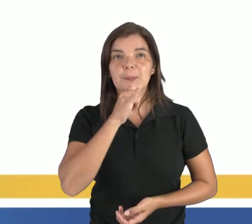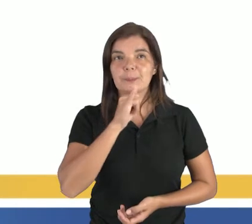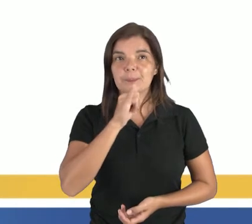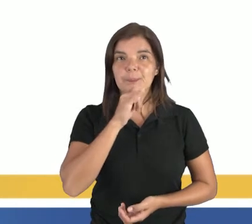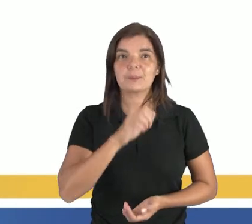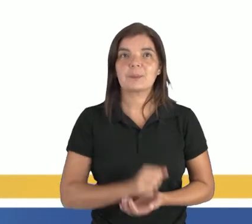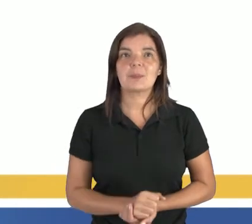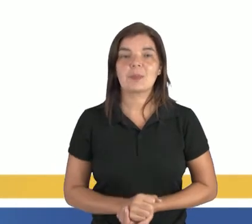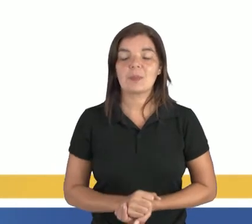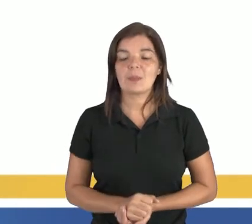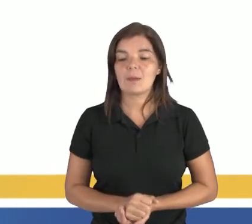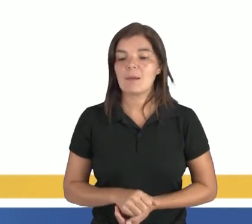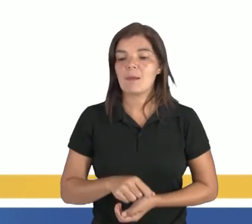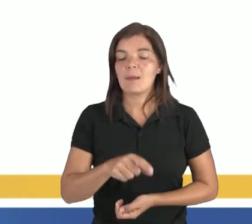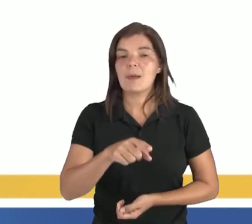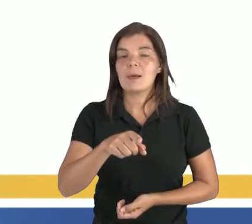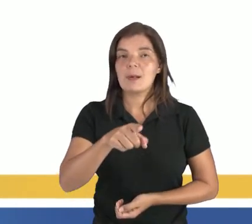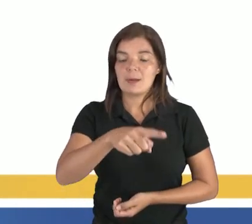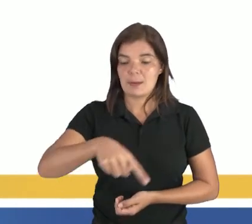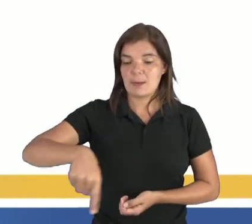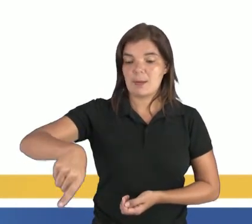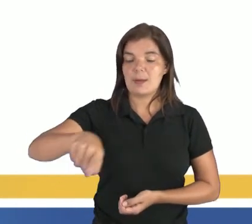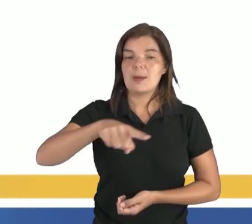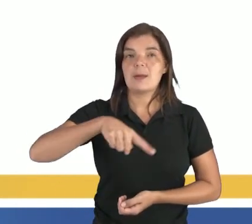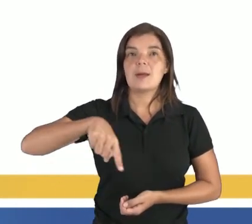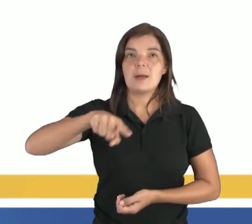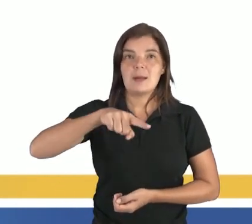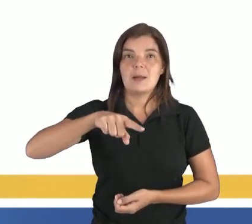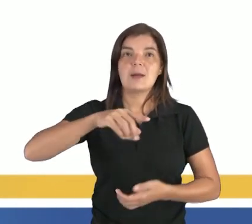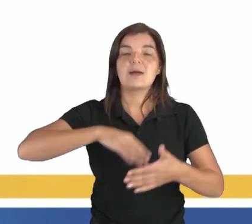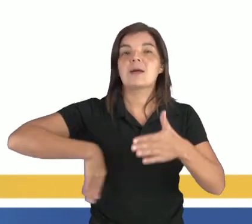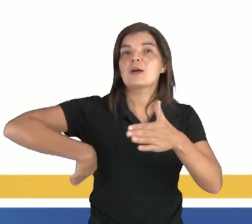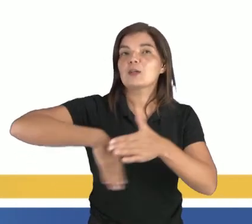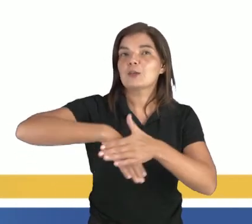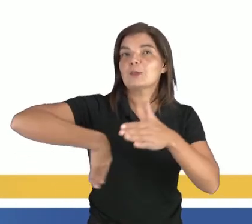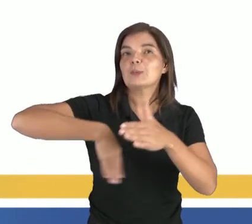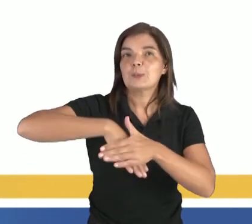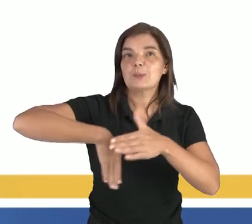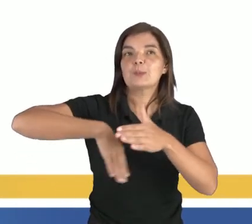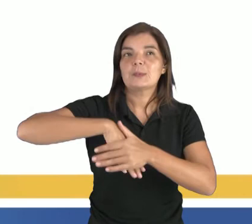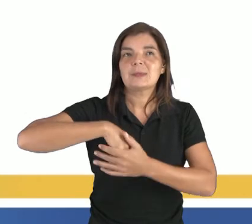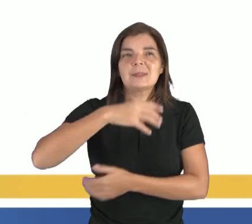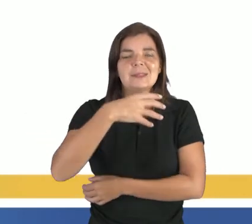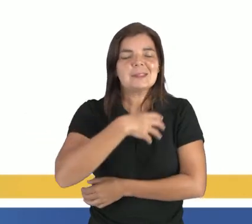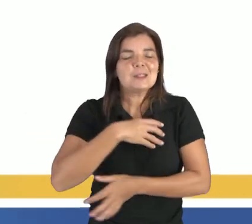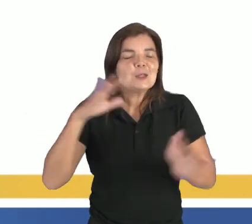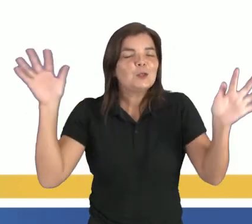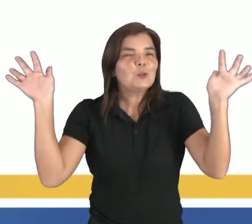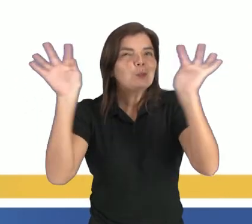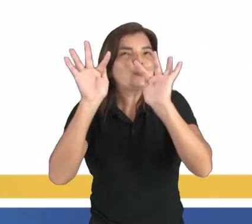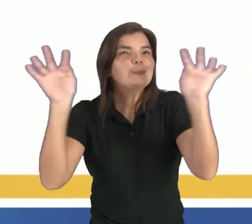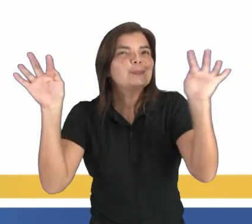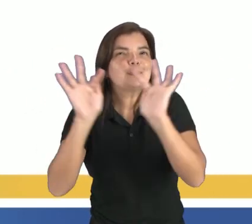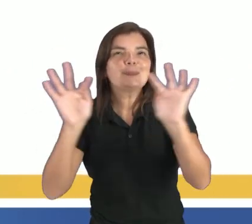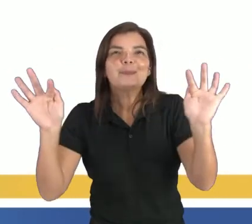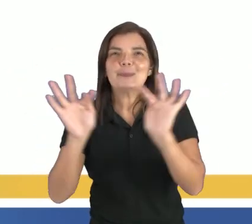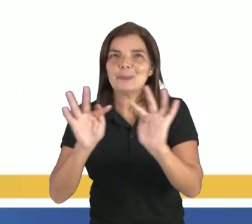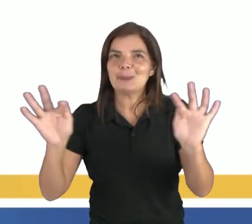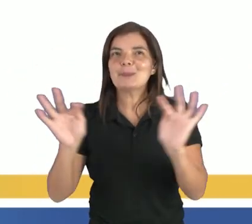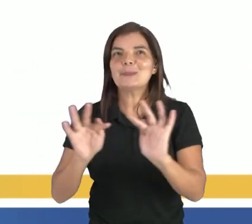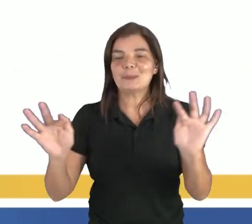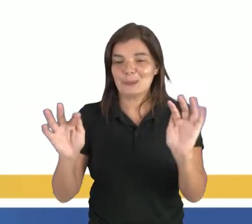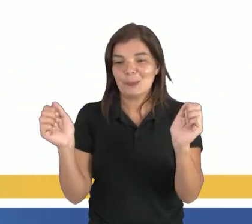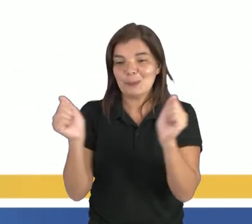Those soccer players feel very happy when they're with their friends. Aqueles jogadores de futebol se sentem